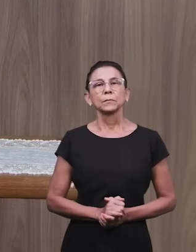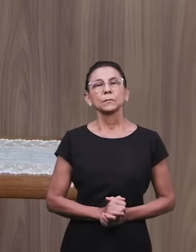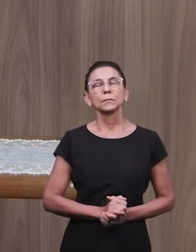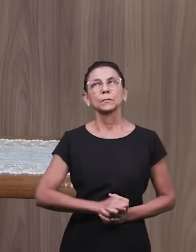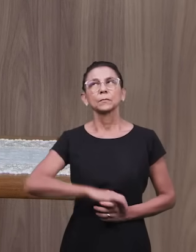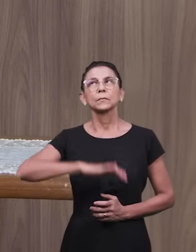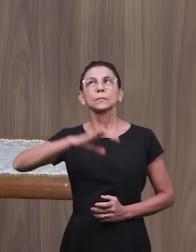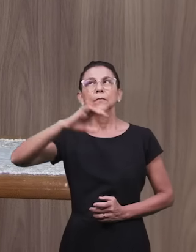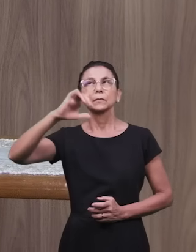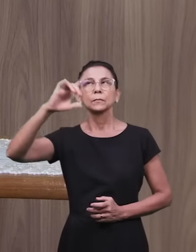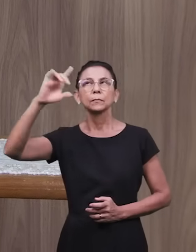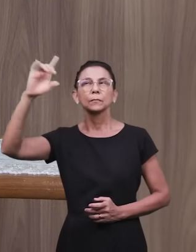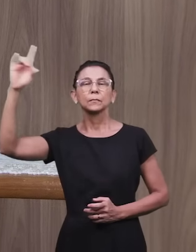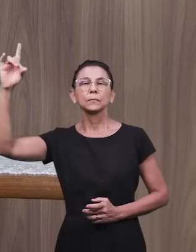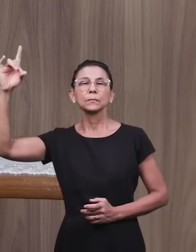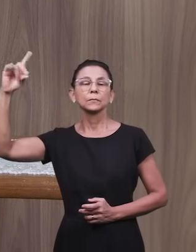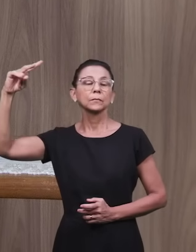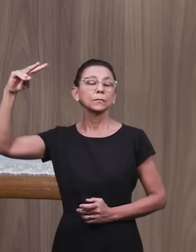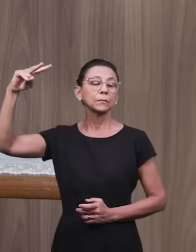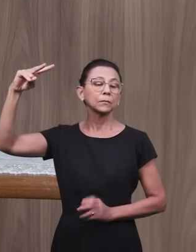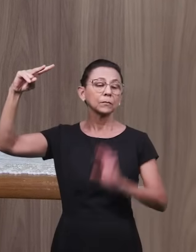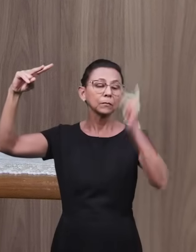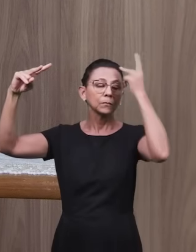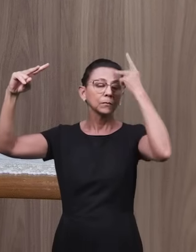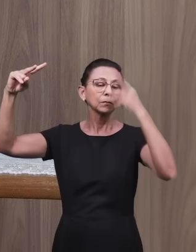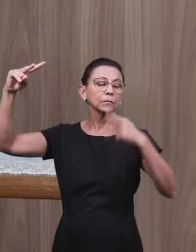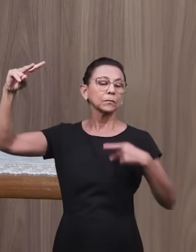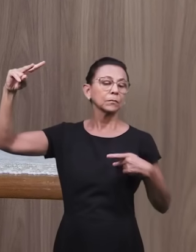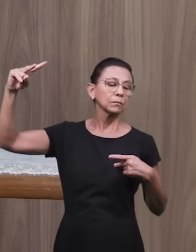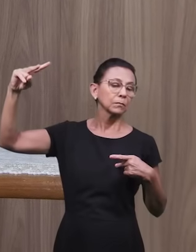chama num determinado tempo da vida.